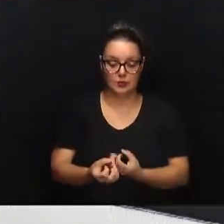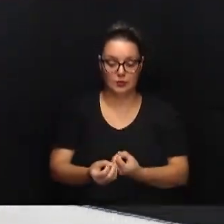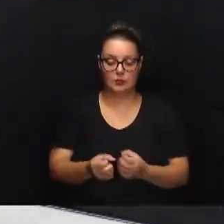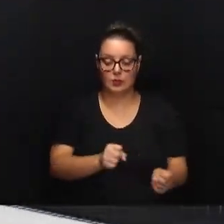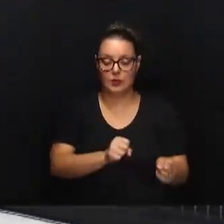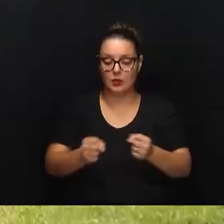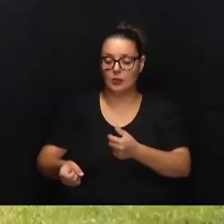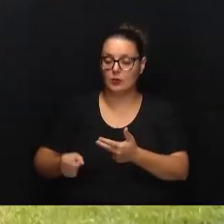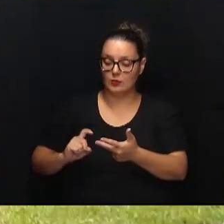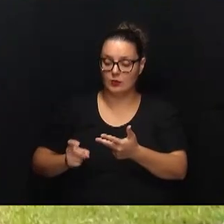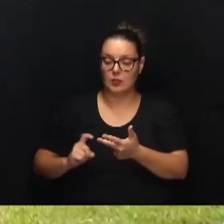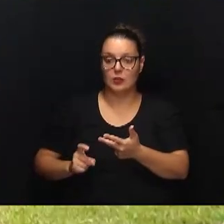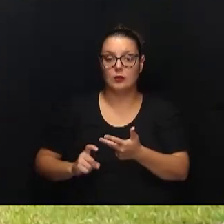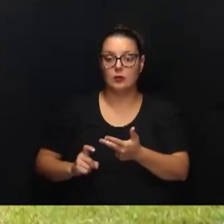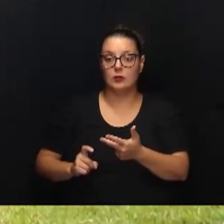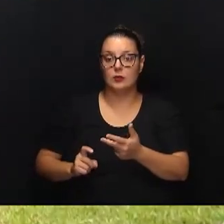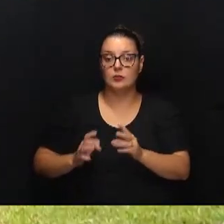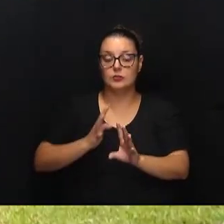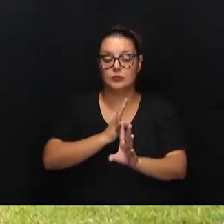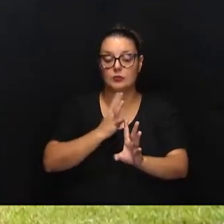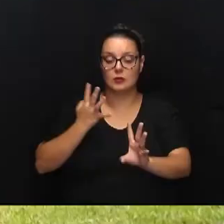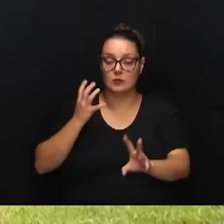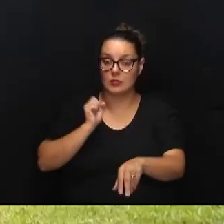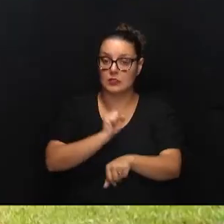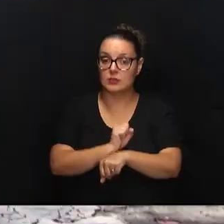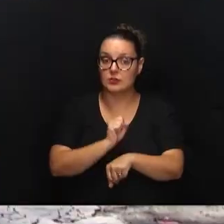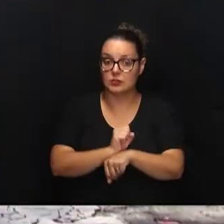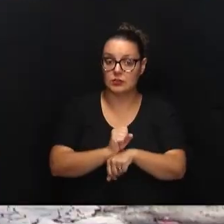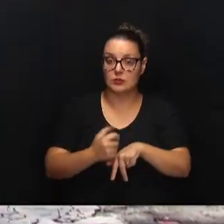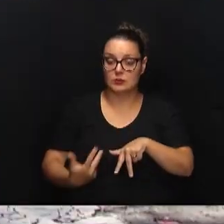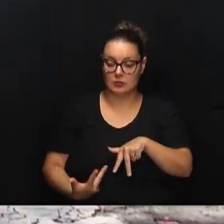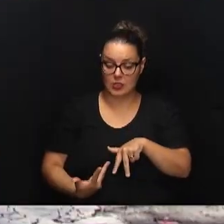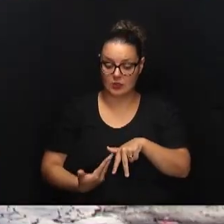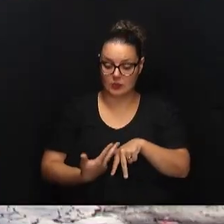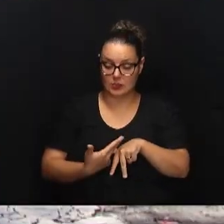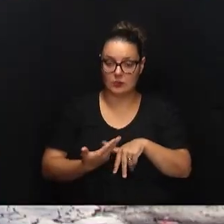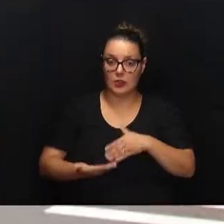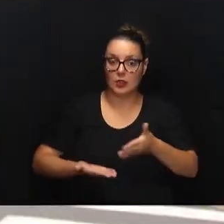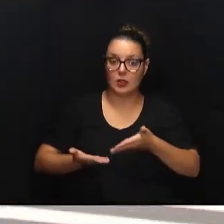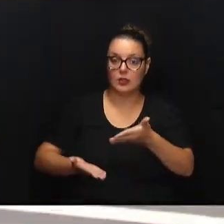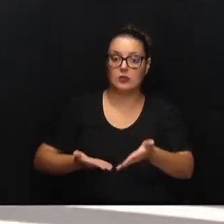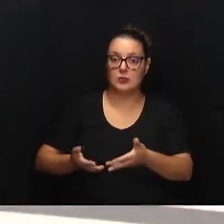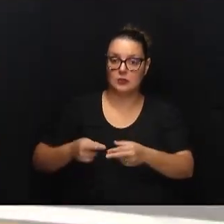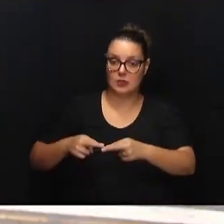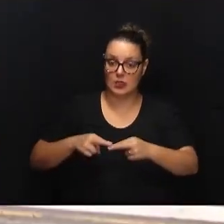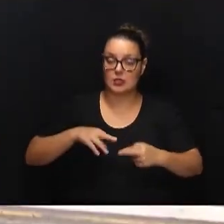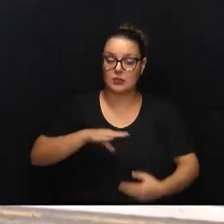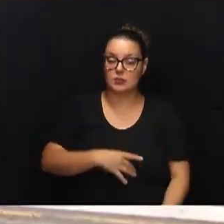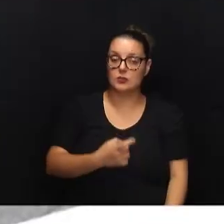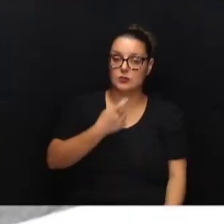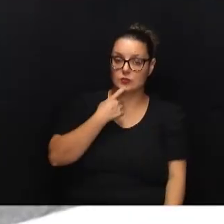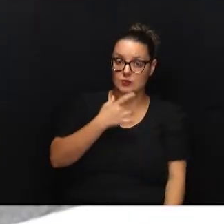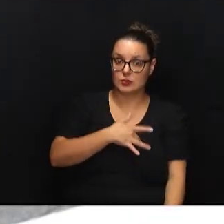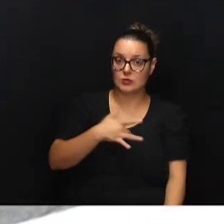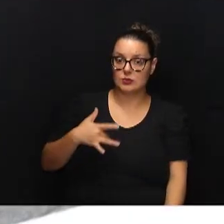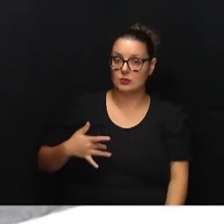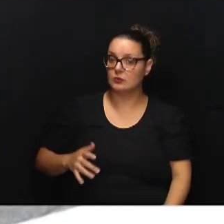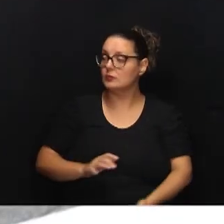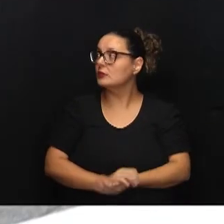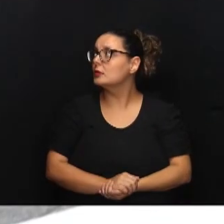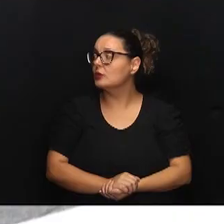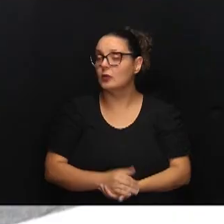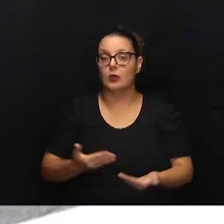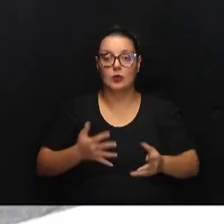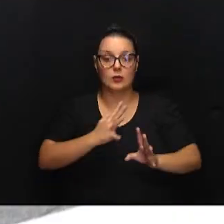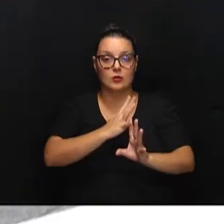Poder Executivo sobre a fila de espera para cirurgia e tratamento na rede municipal de saúde. Hoje você tem uma fila muito